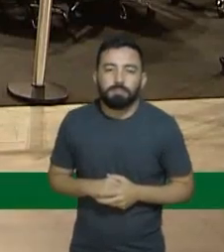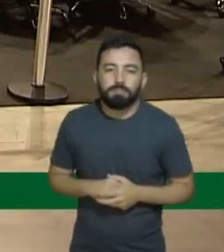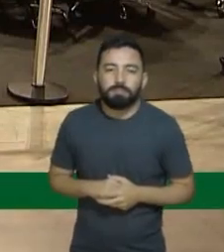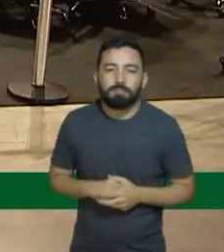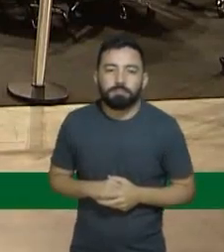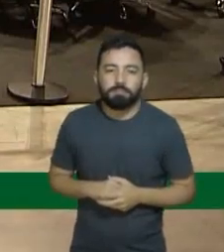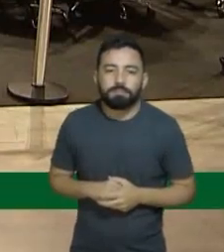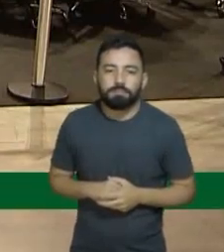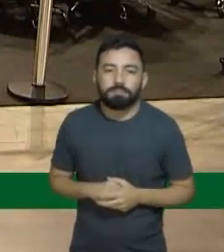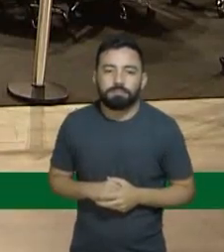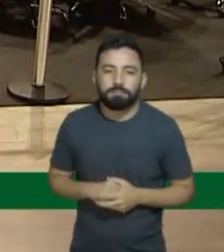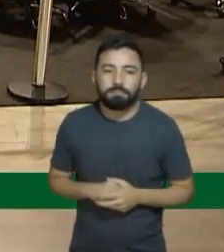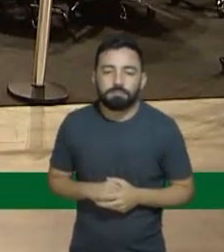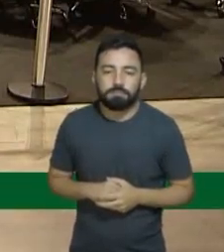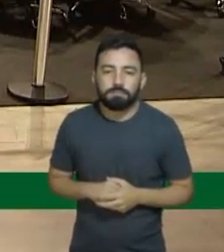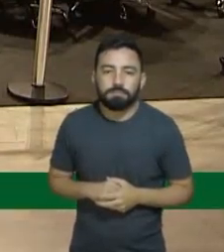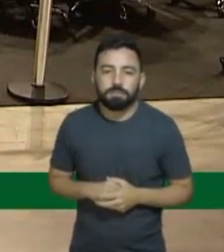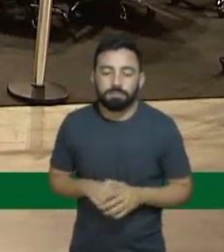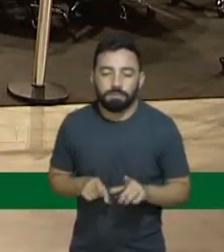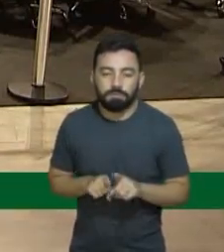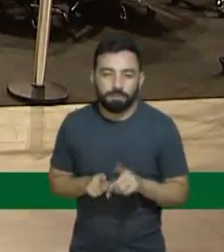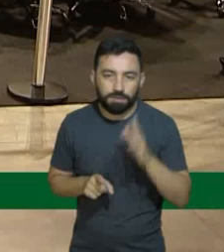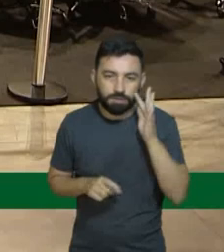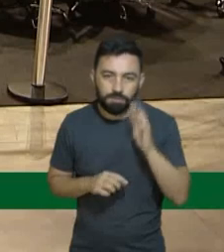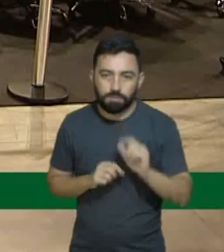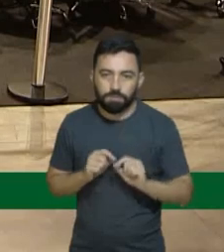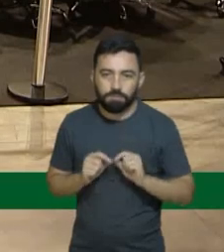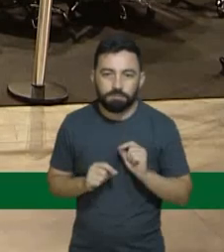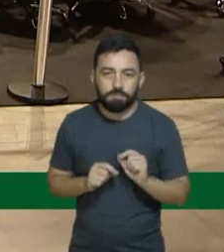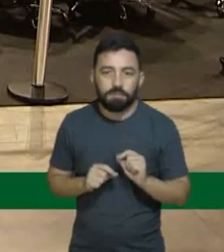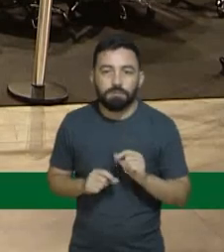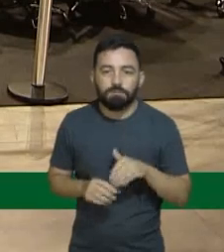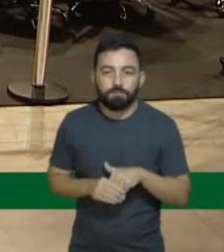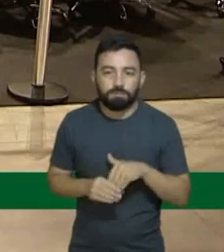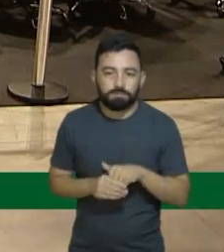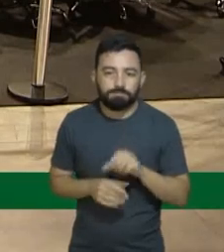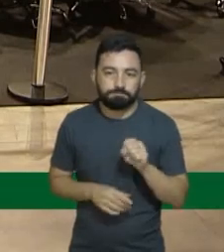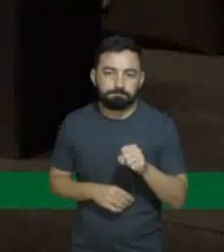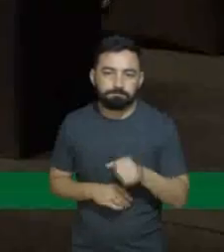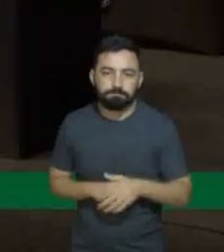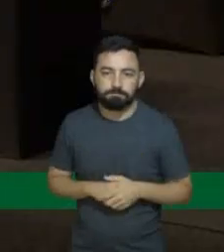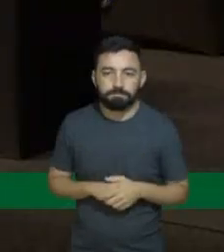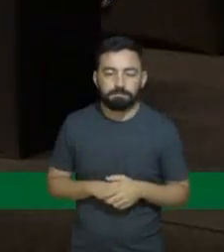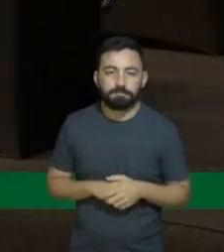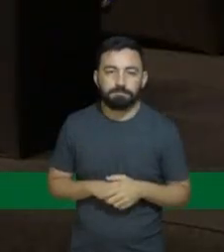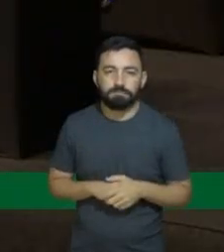deputado Fernando kreling deputado Fernando kring vota